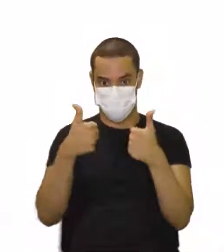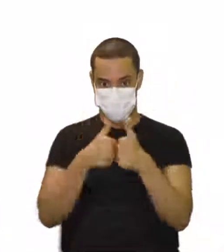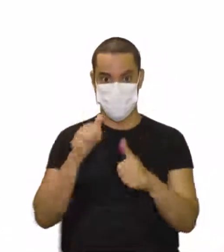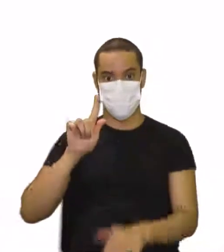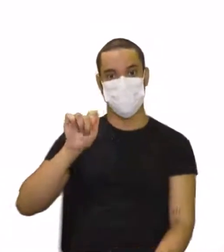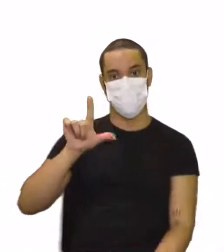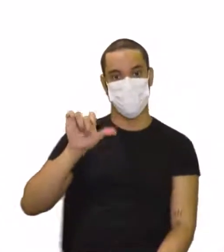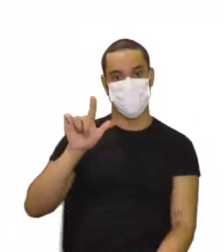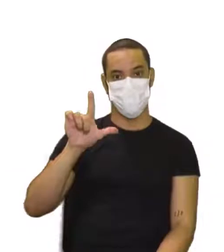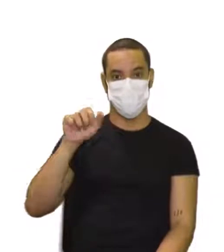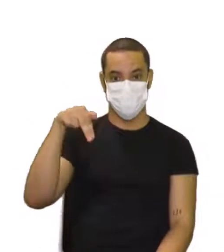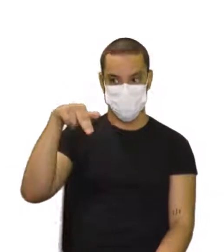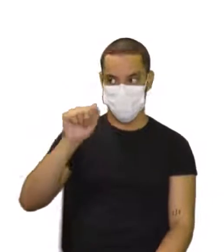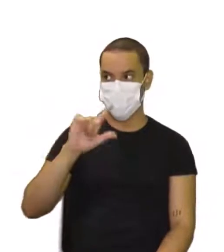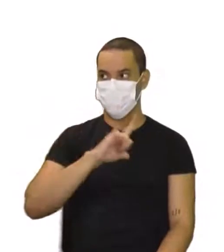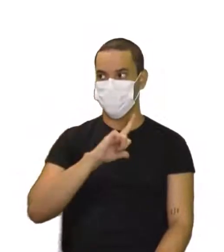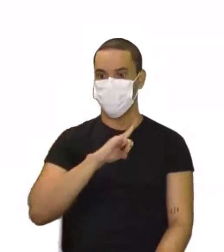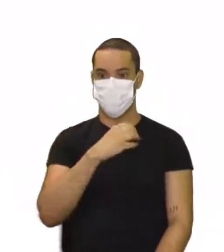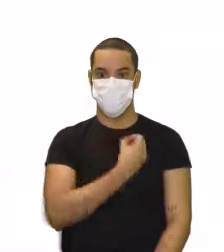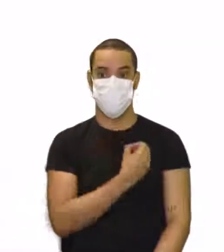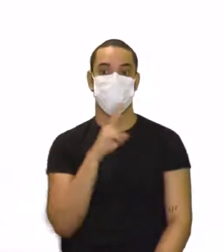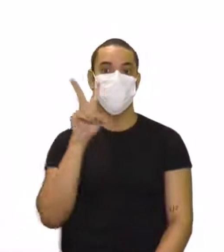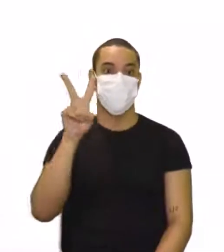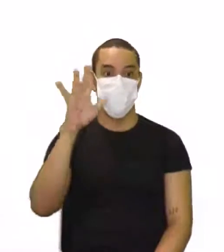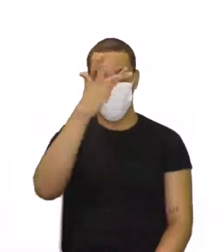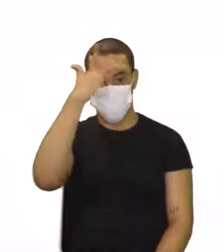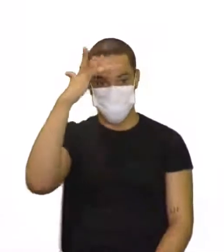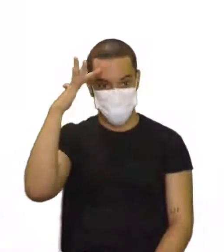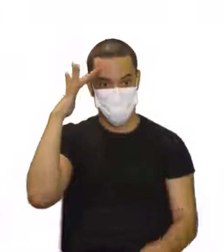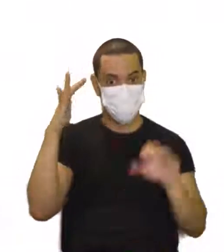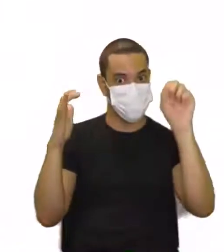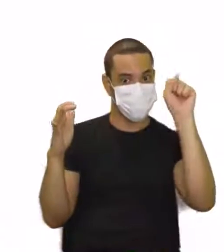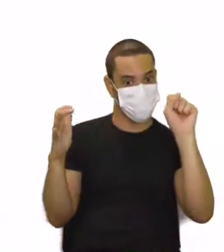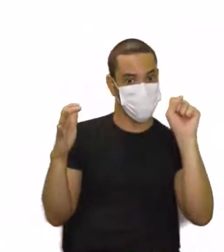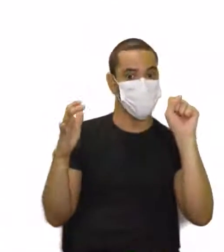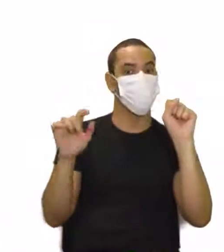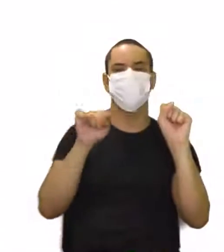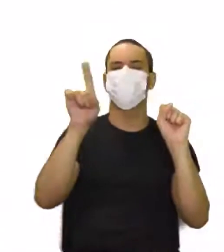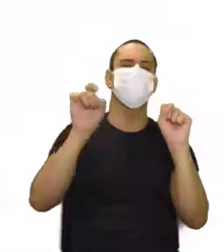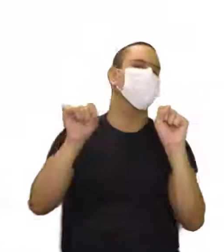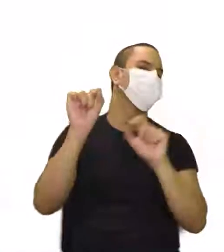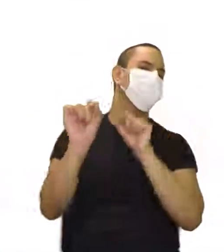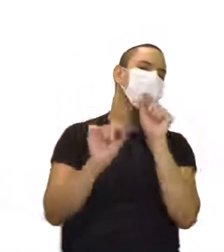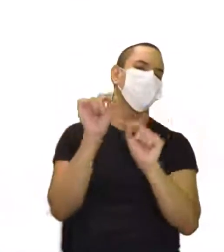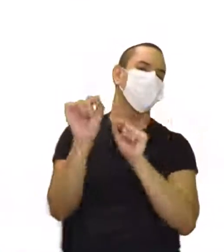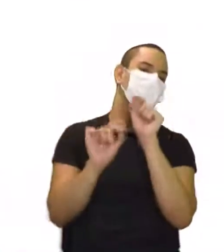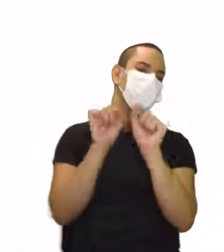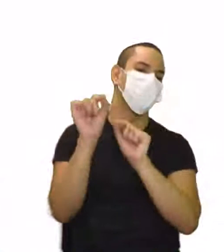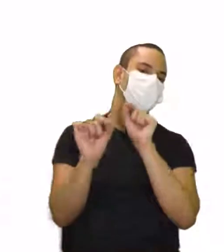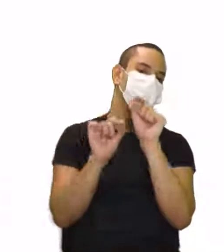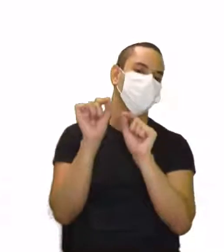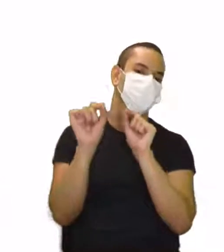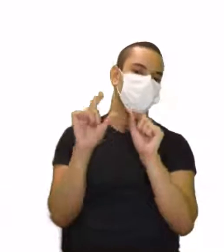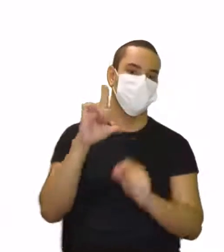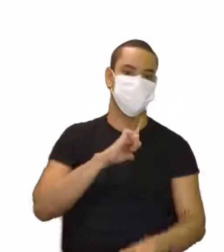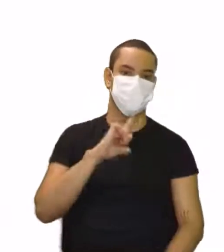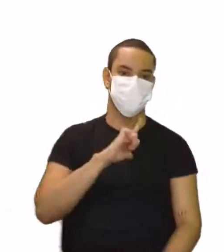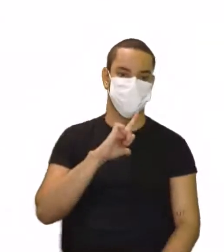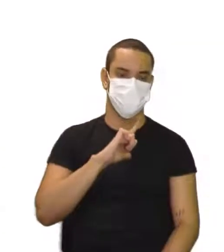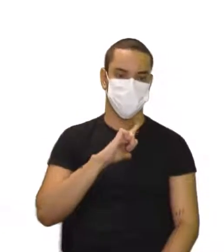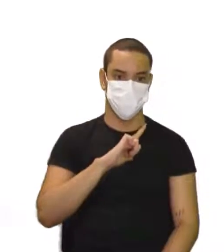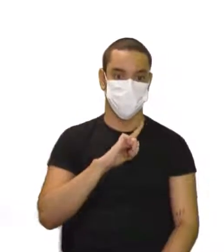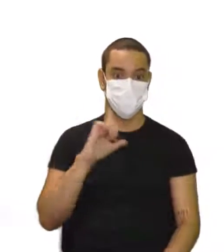galileana, a velocidade v da pessoa em relação a S será, olha só, tem dois casos.